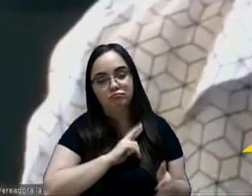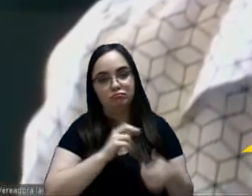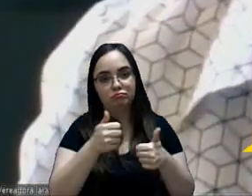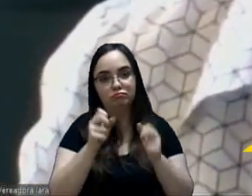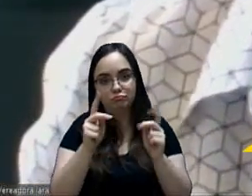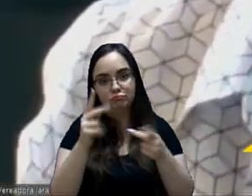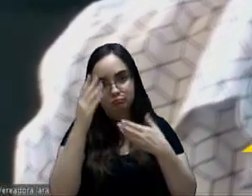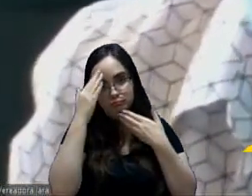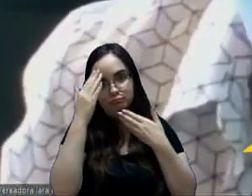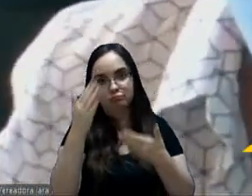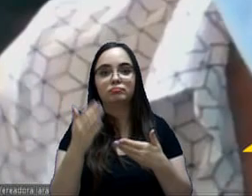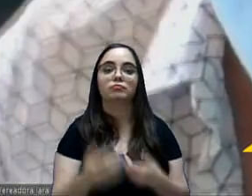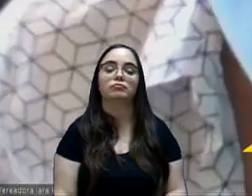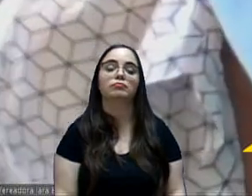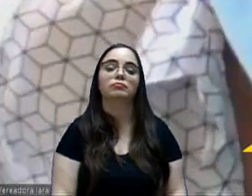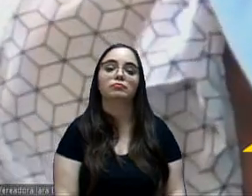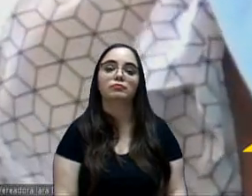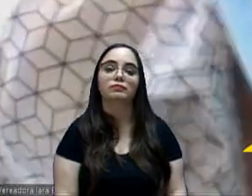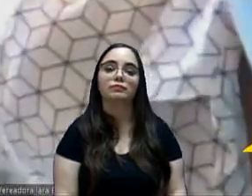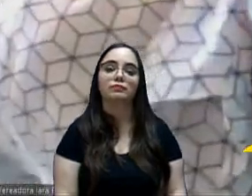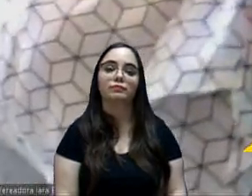gostaria. Muito obrigada pela parte.